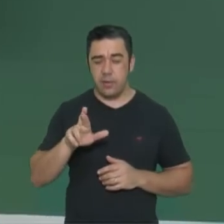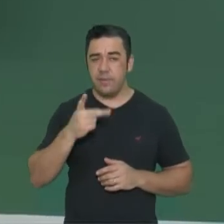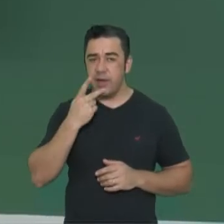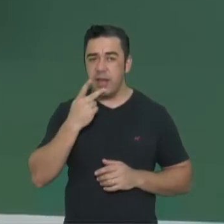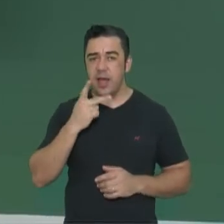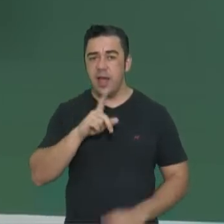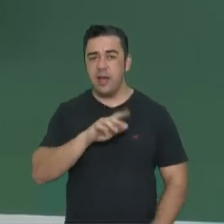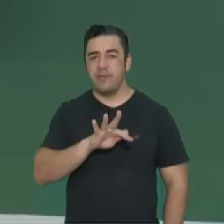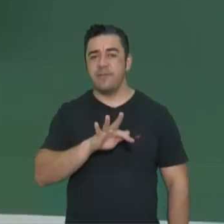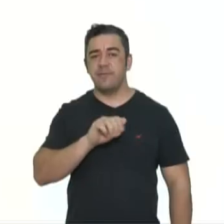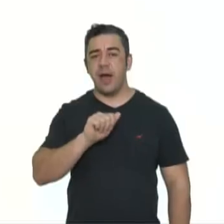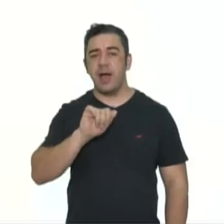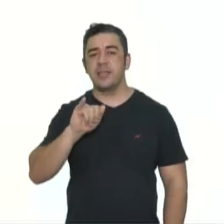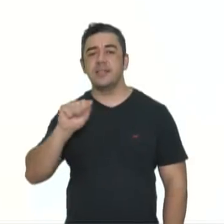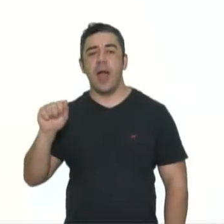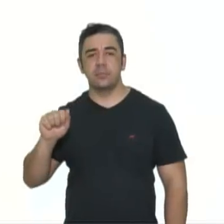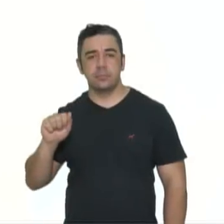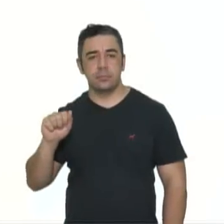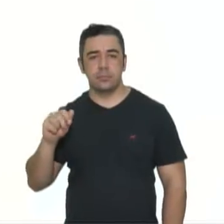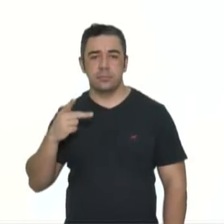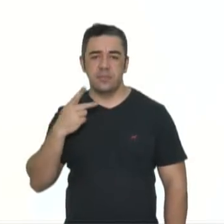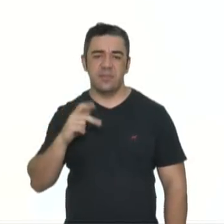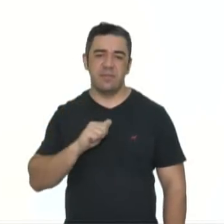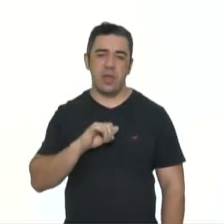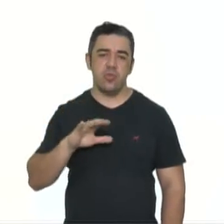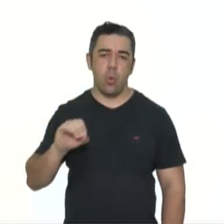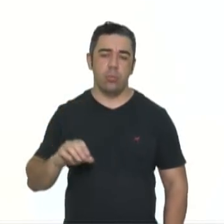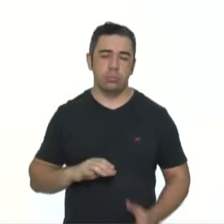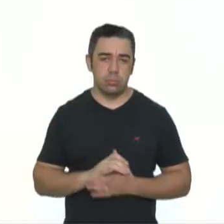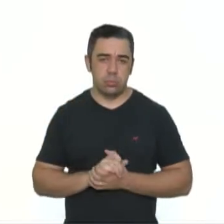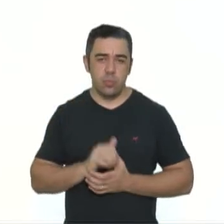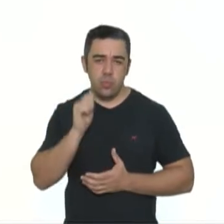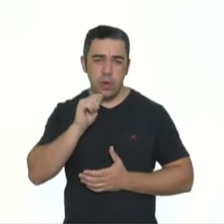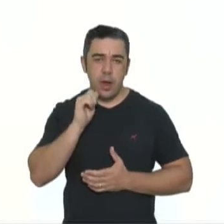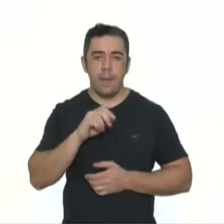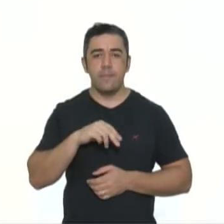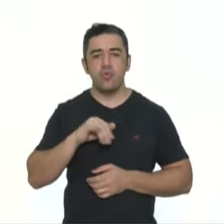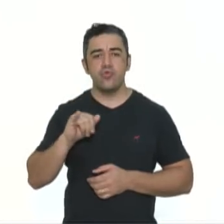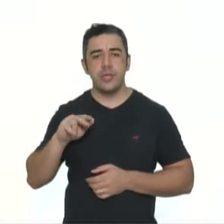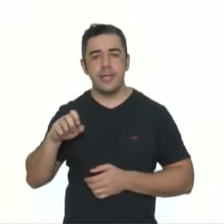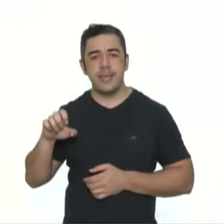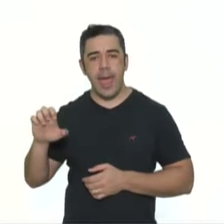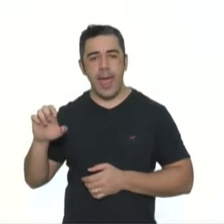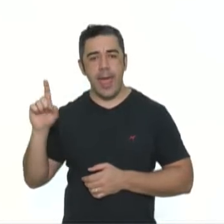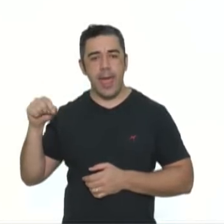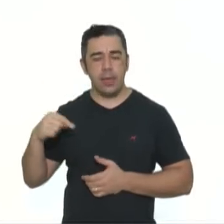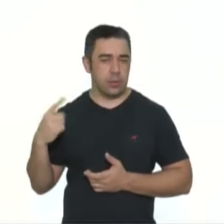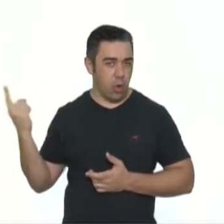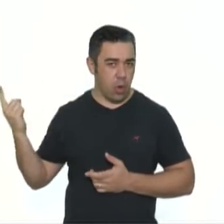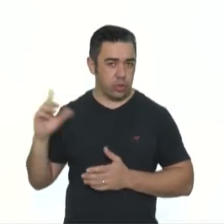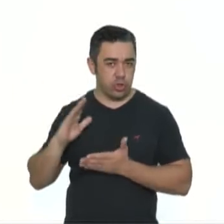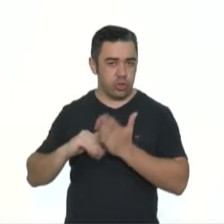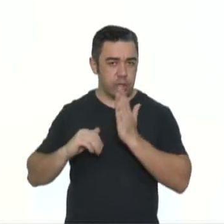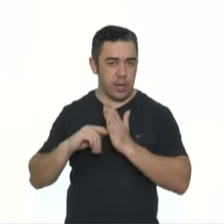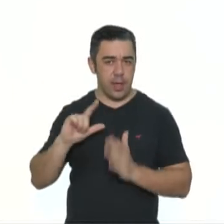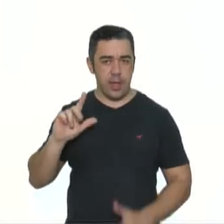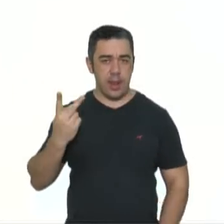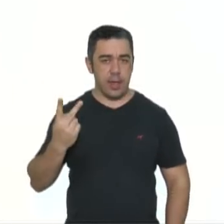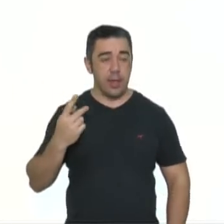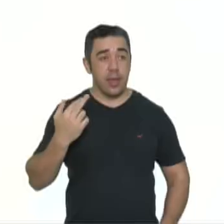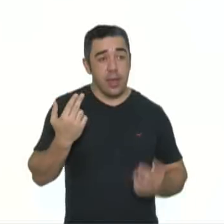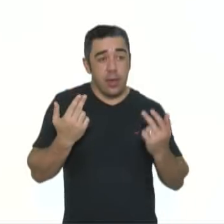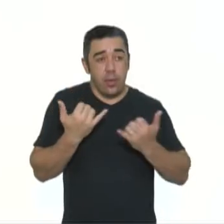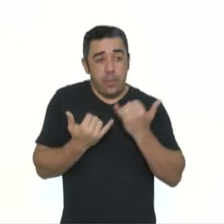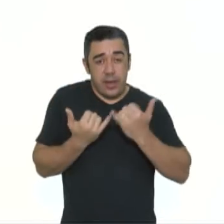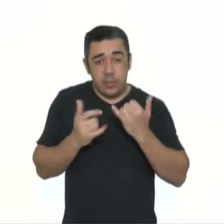Essa é a iotização. Ó. Falhou, falhou. Mulher, mulher. E repare que é uma iotização do LH. Parecida com a